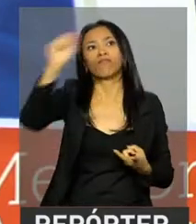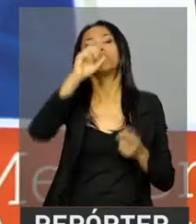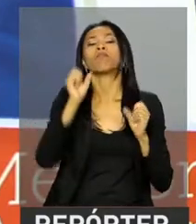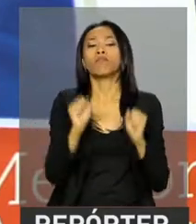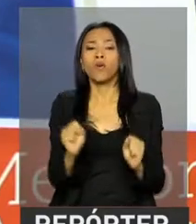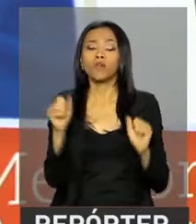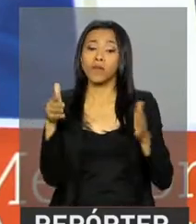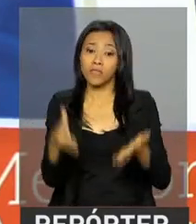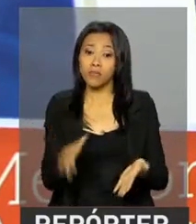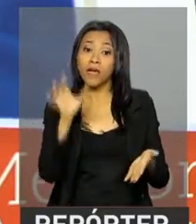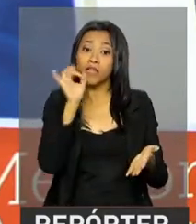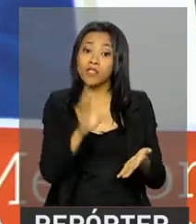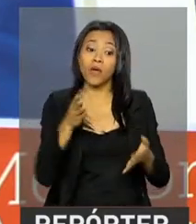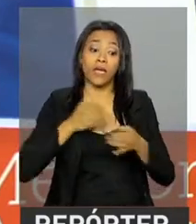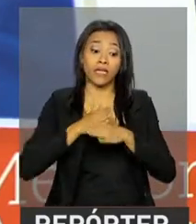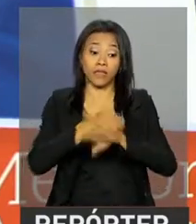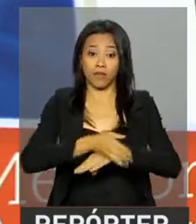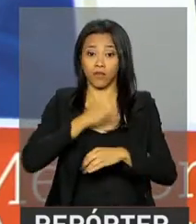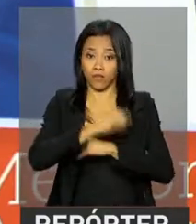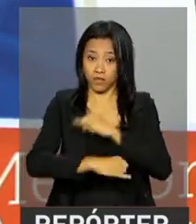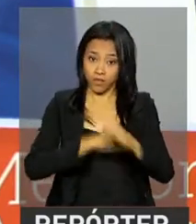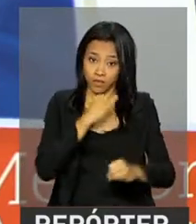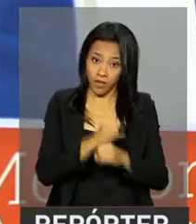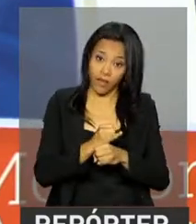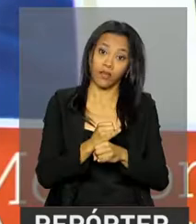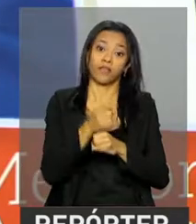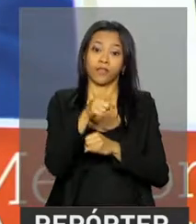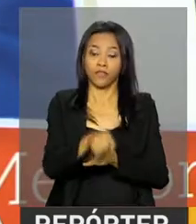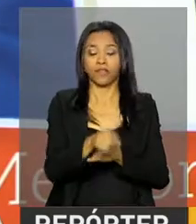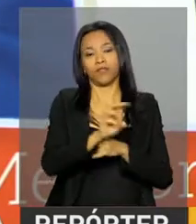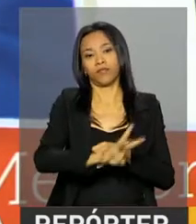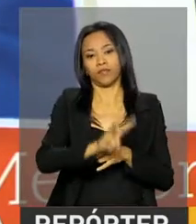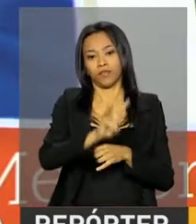participar. Para isso, basta acessar o nosso site